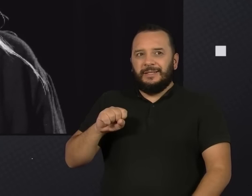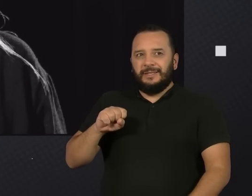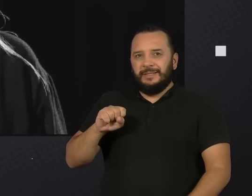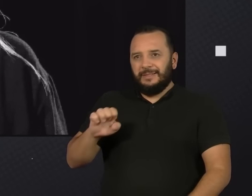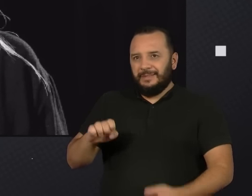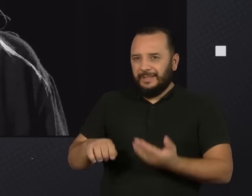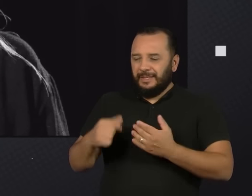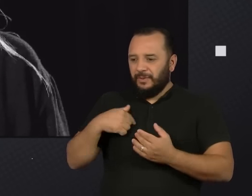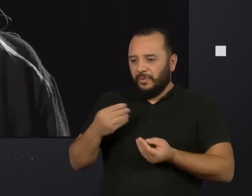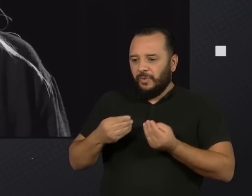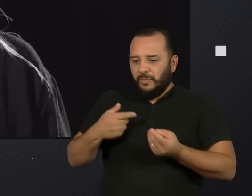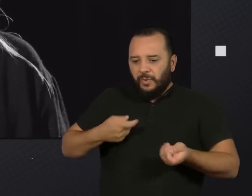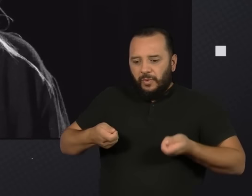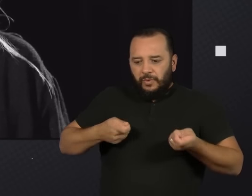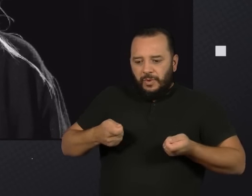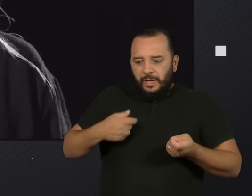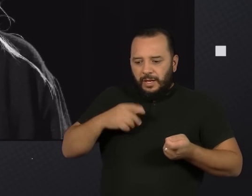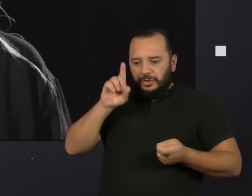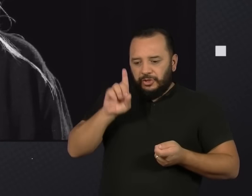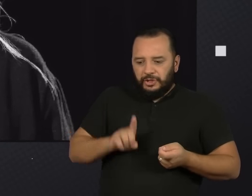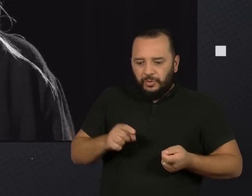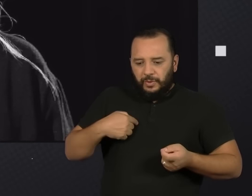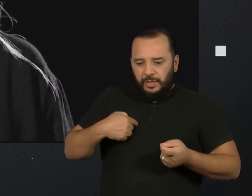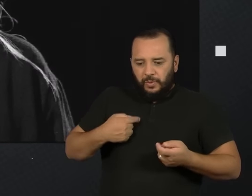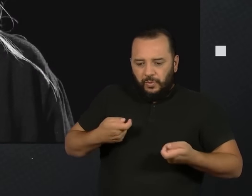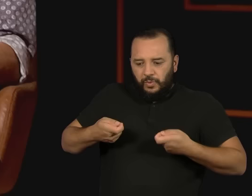dirigir, pensar em eu mesmo